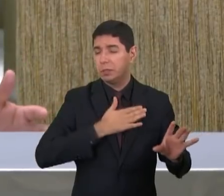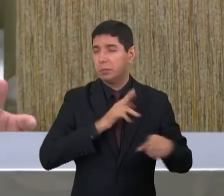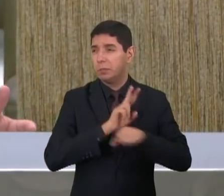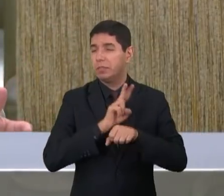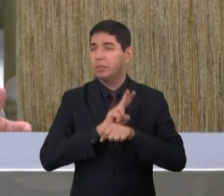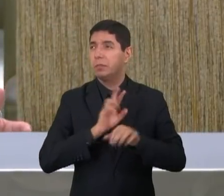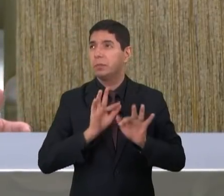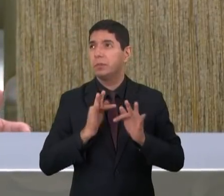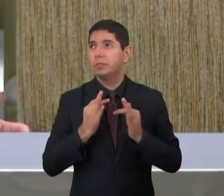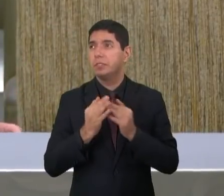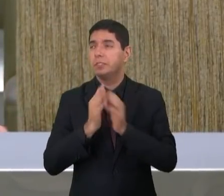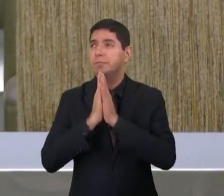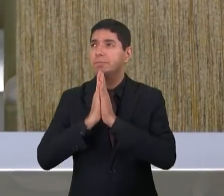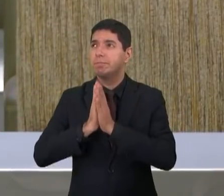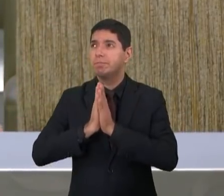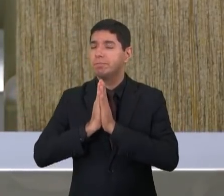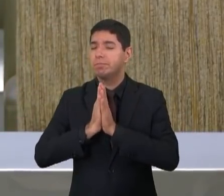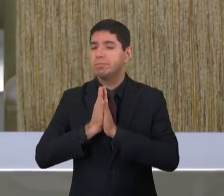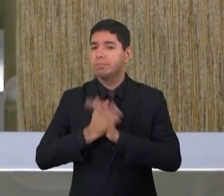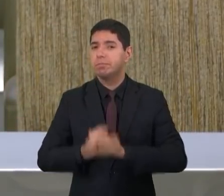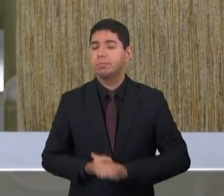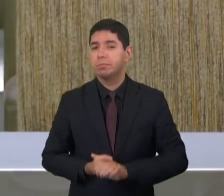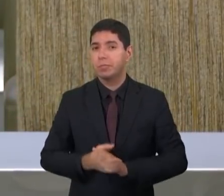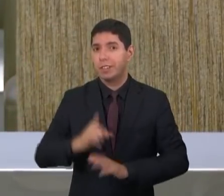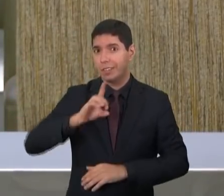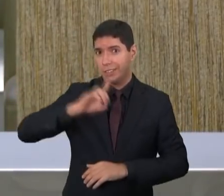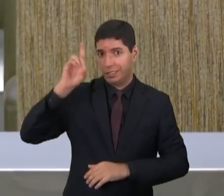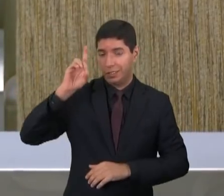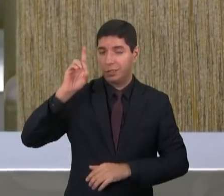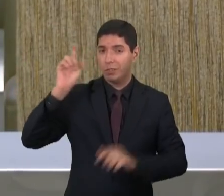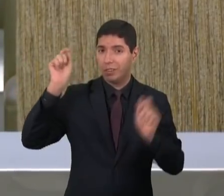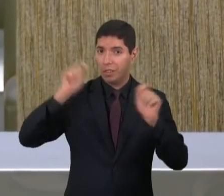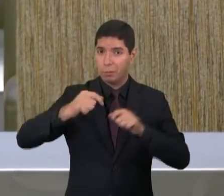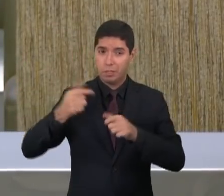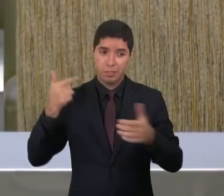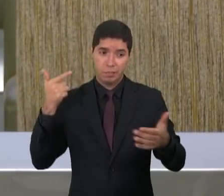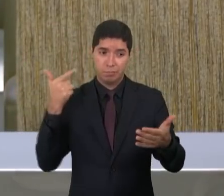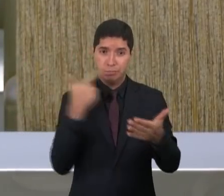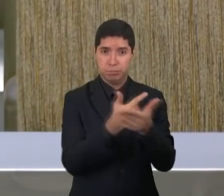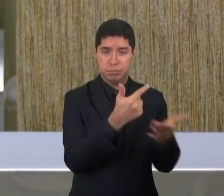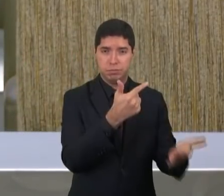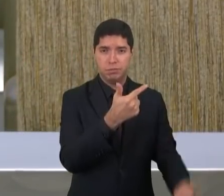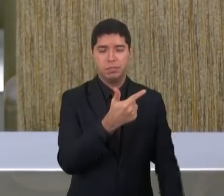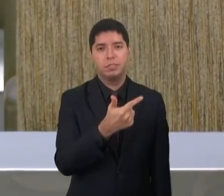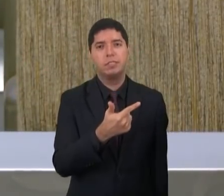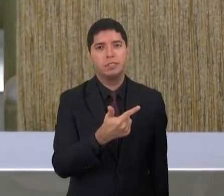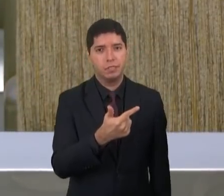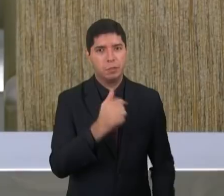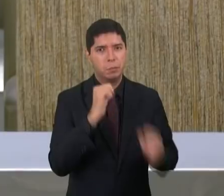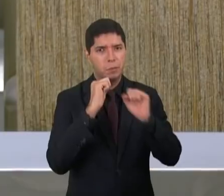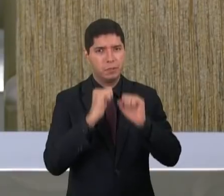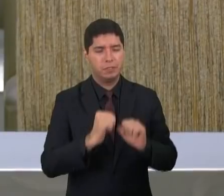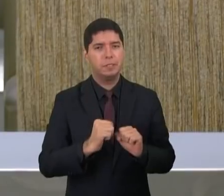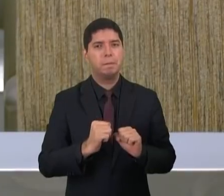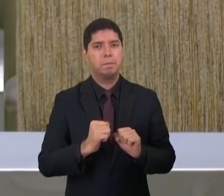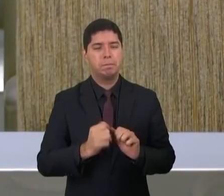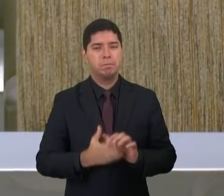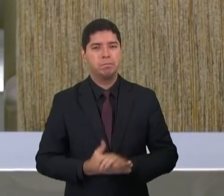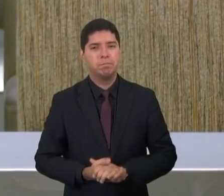Senhor. Deus derrota aquele que se levanta contra os seus